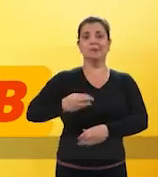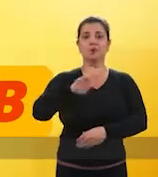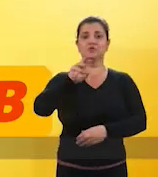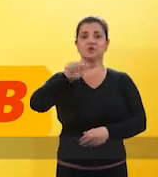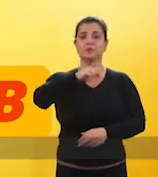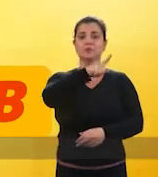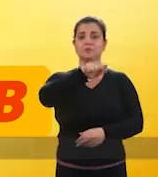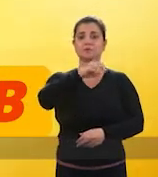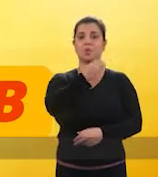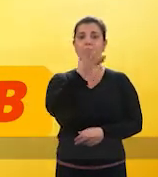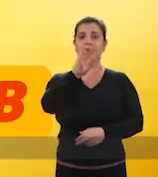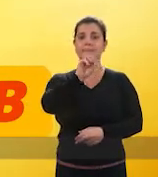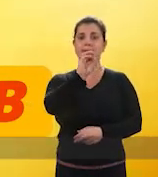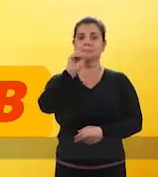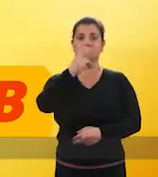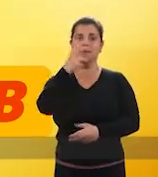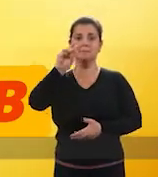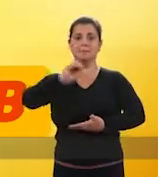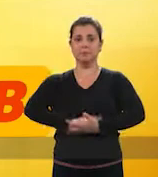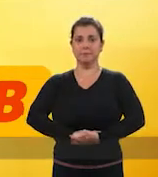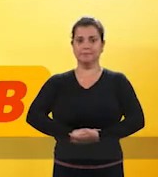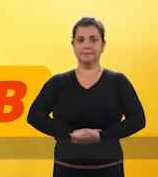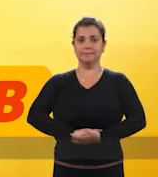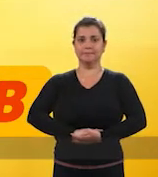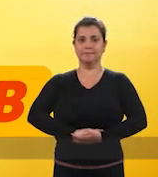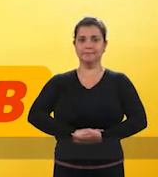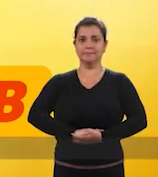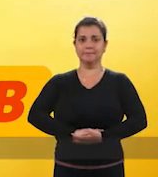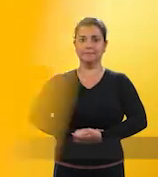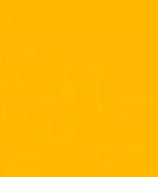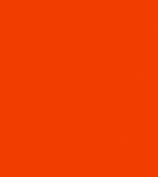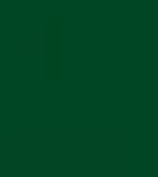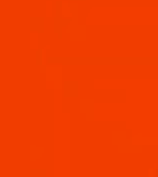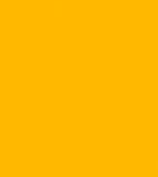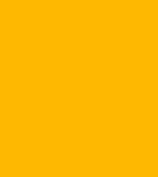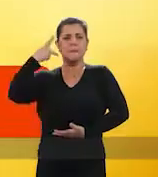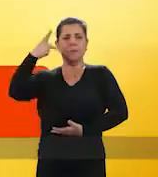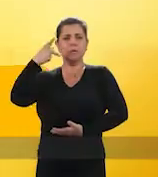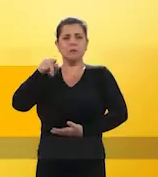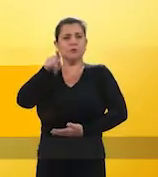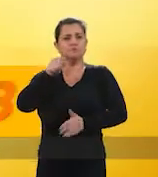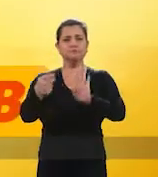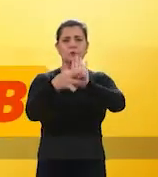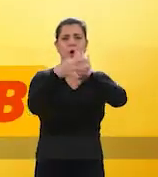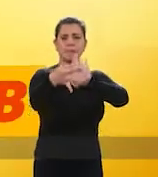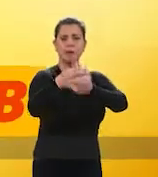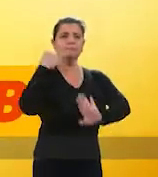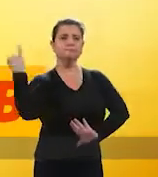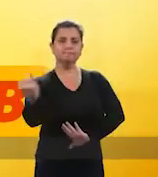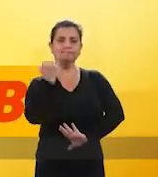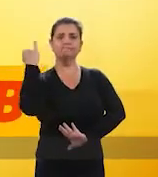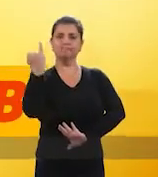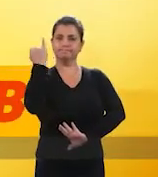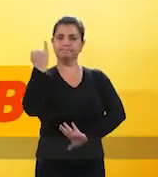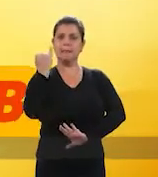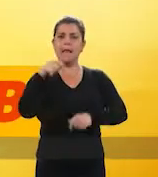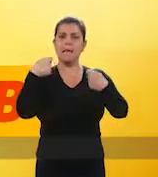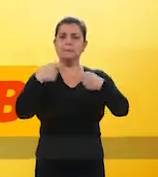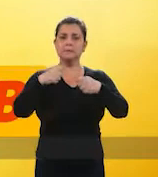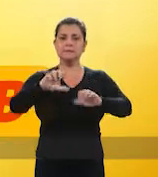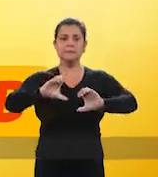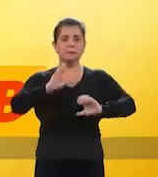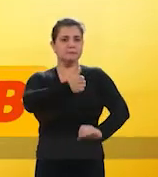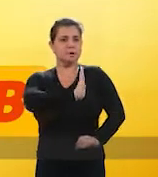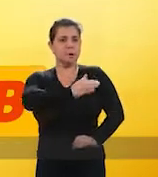e defender a vida Rogério Ferraz 40 0 50 na política a sua opinião é muito importante